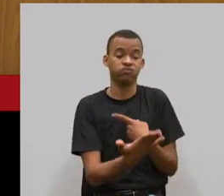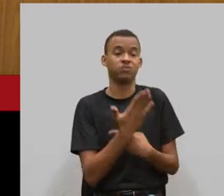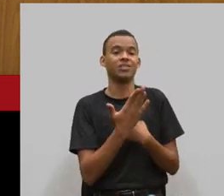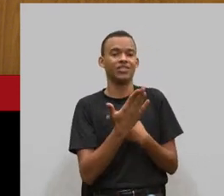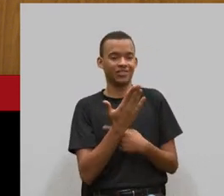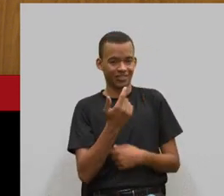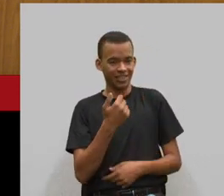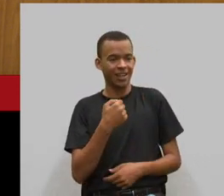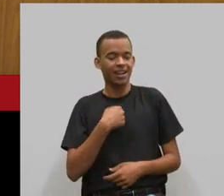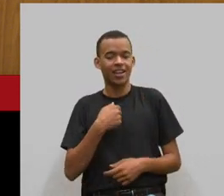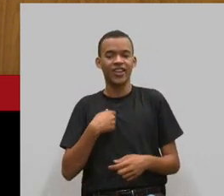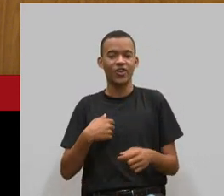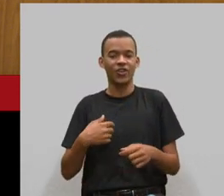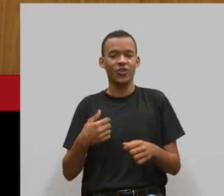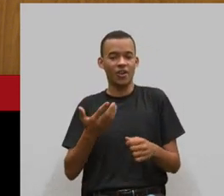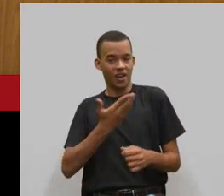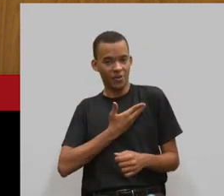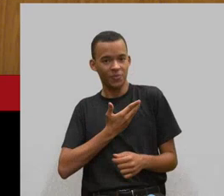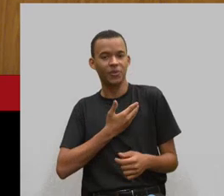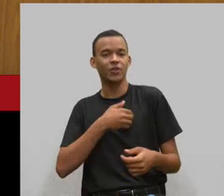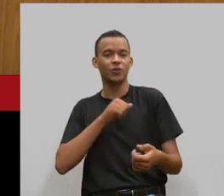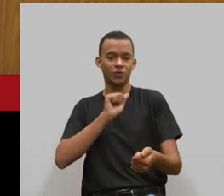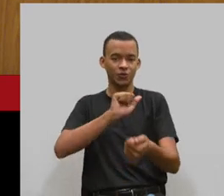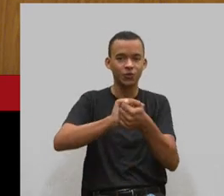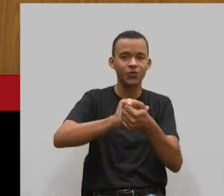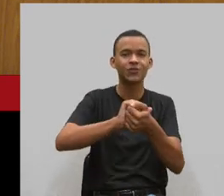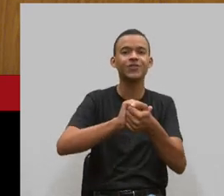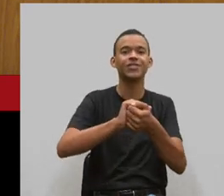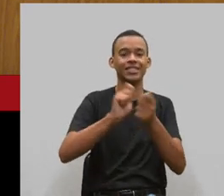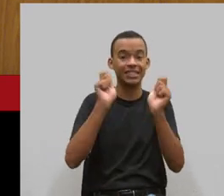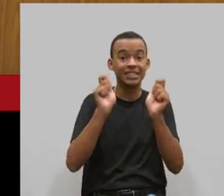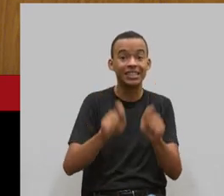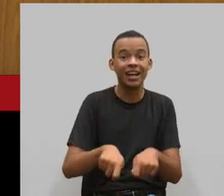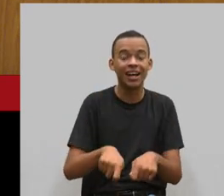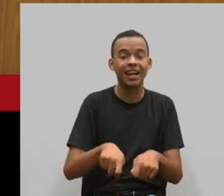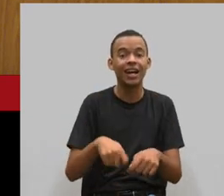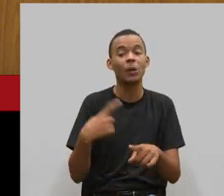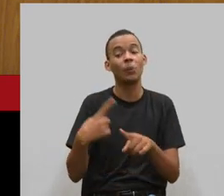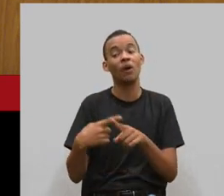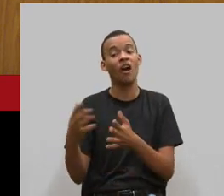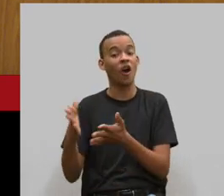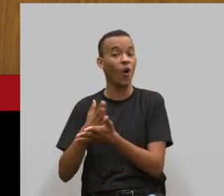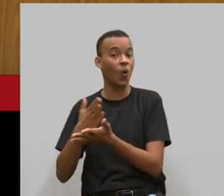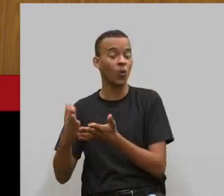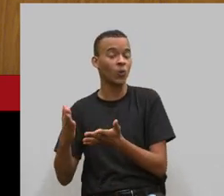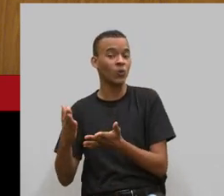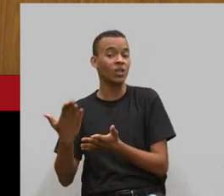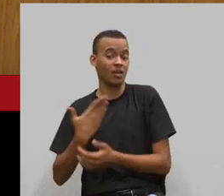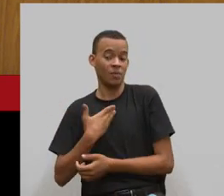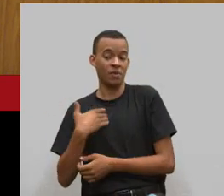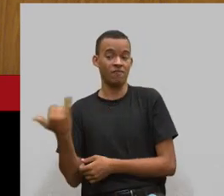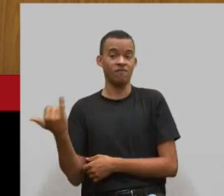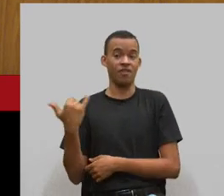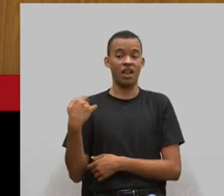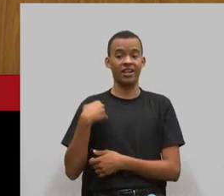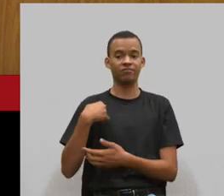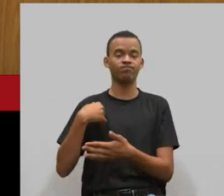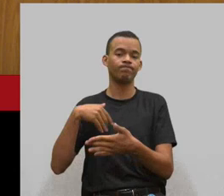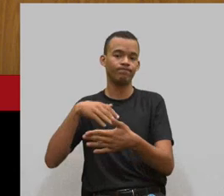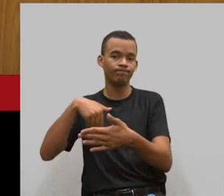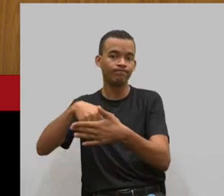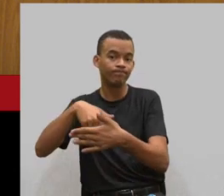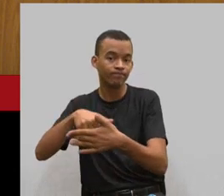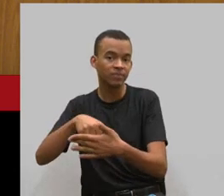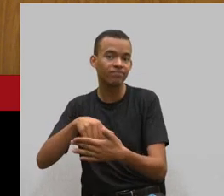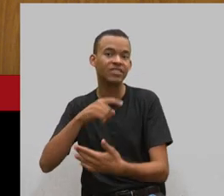amigos que me falaram que eu não poderia jogar a bola com eles mas que eu tinha condições de ser